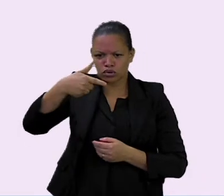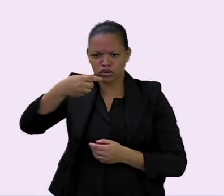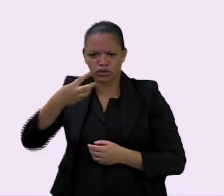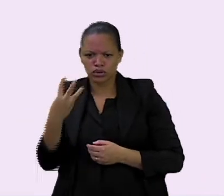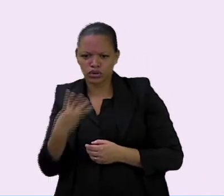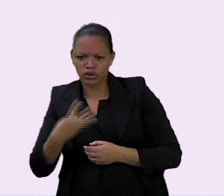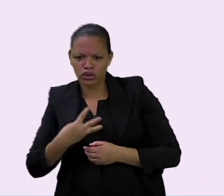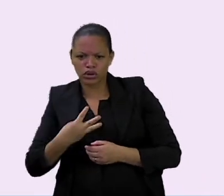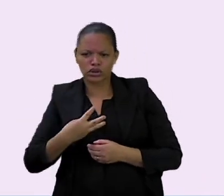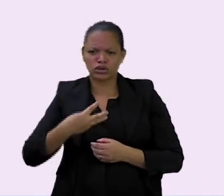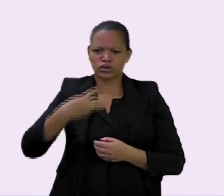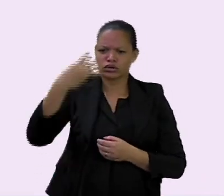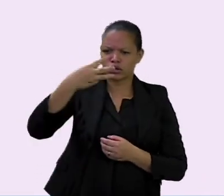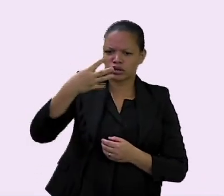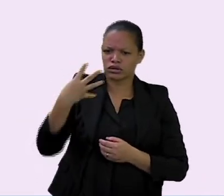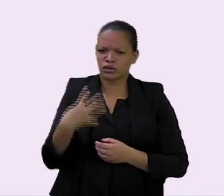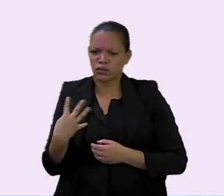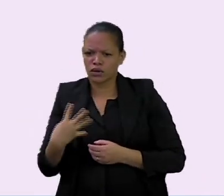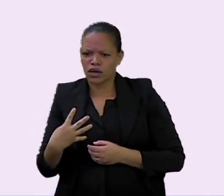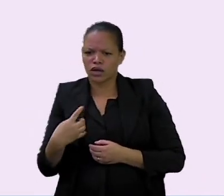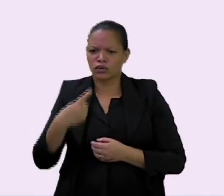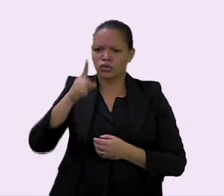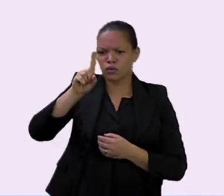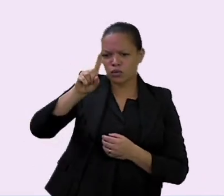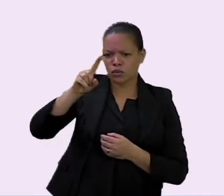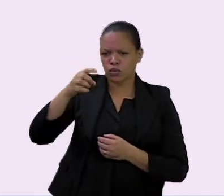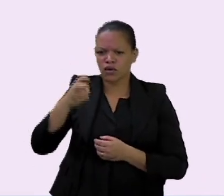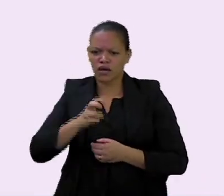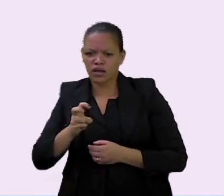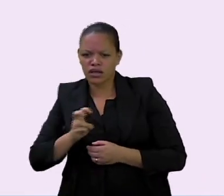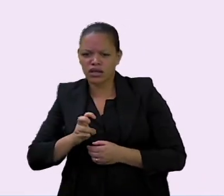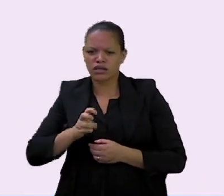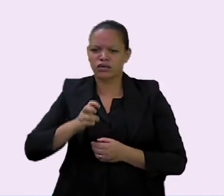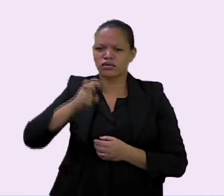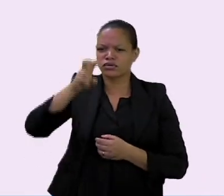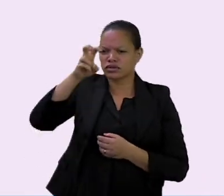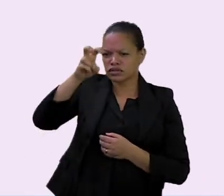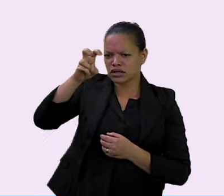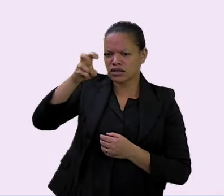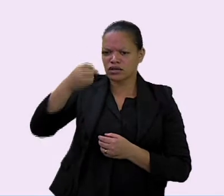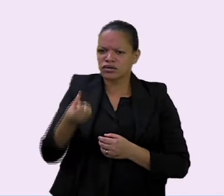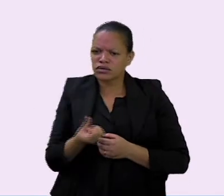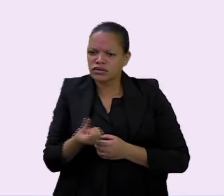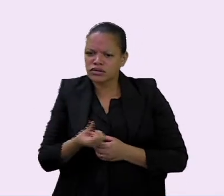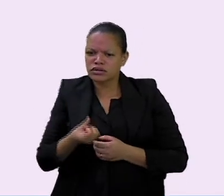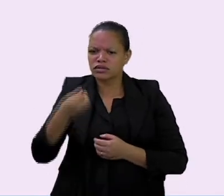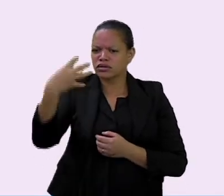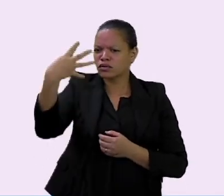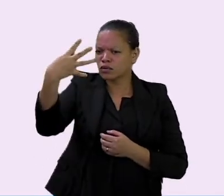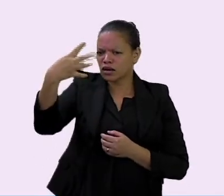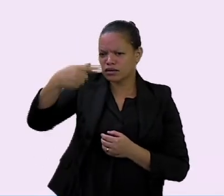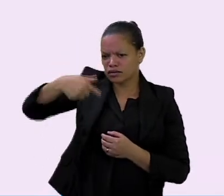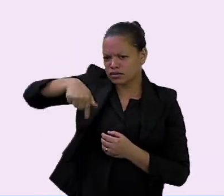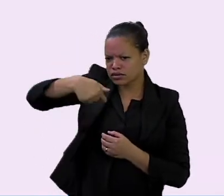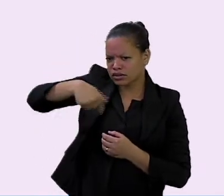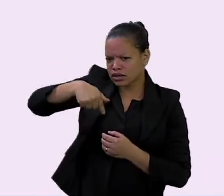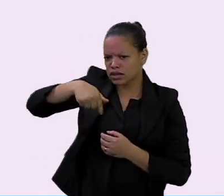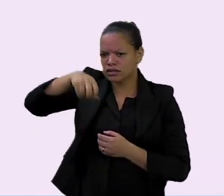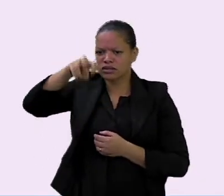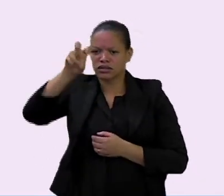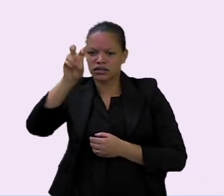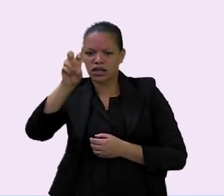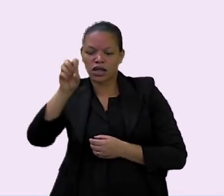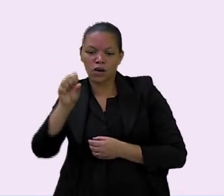3 quartos, 1 quinto, 5 sextos, 4 sétimos e